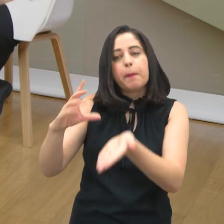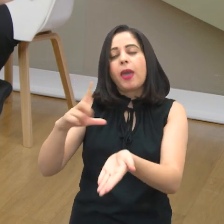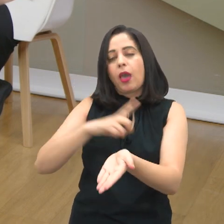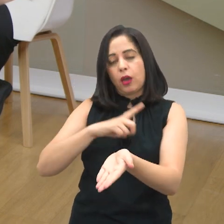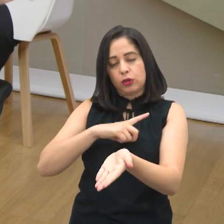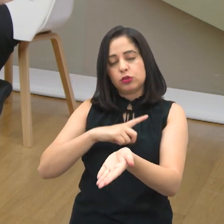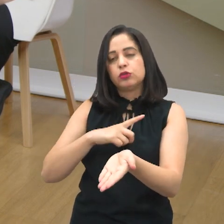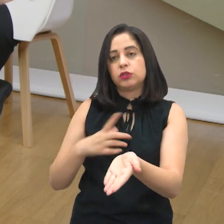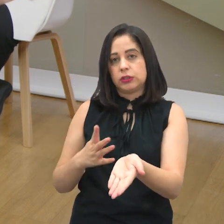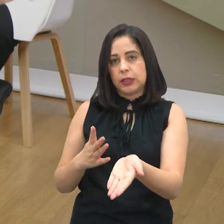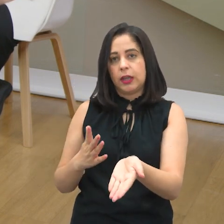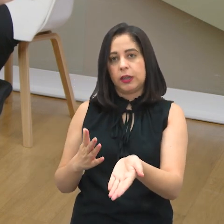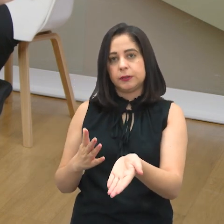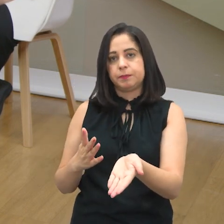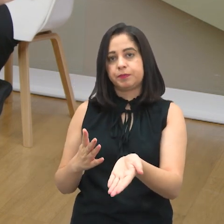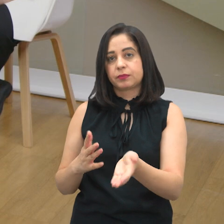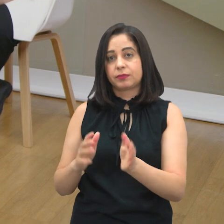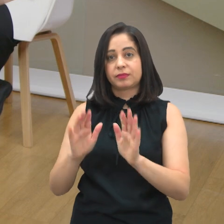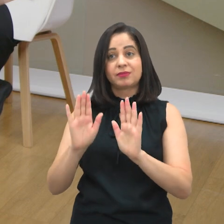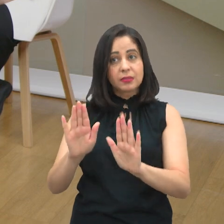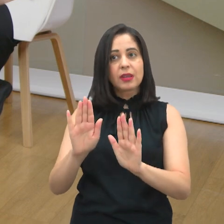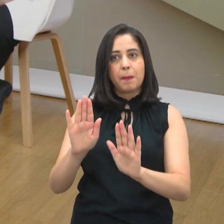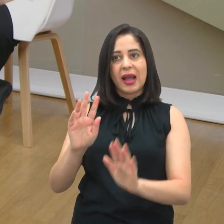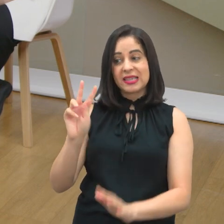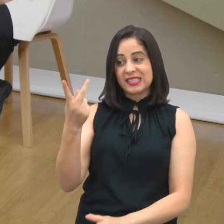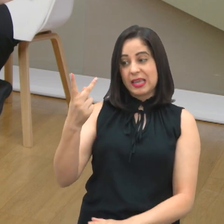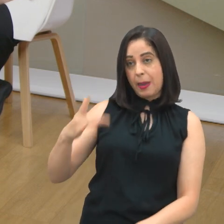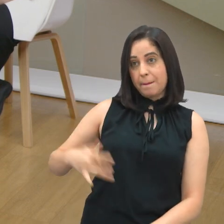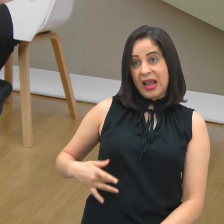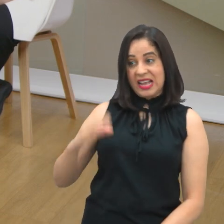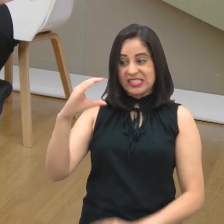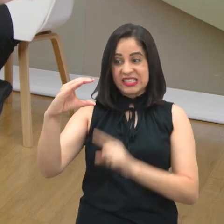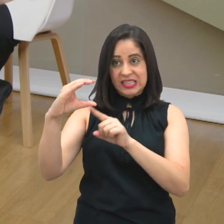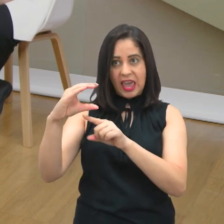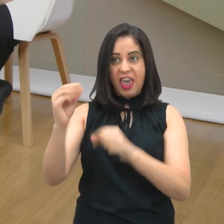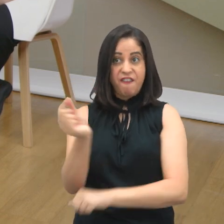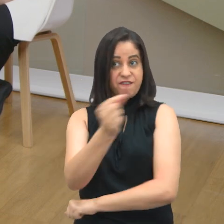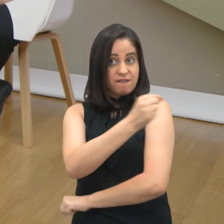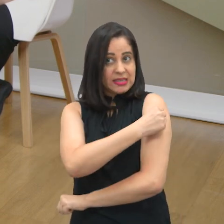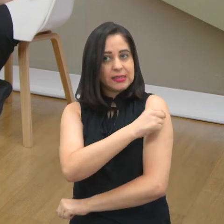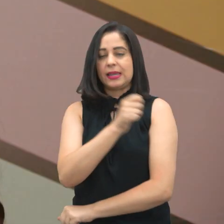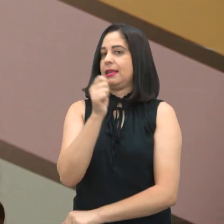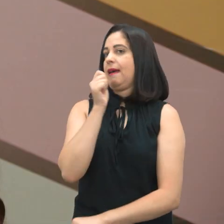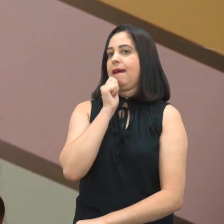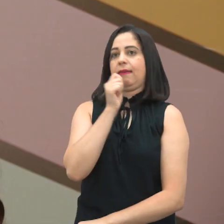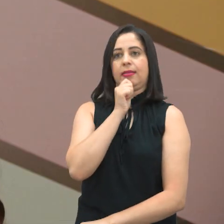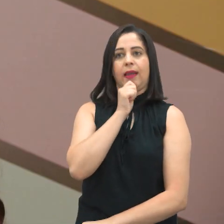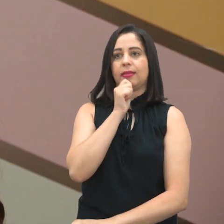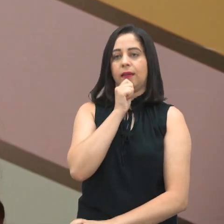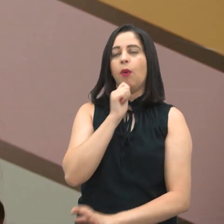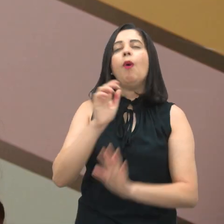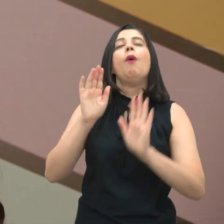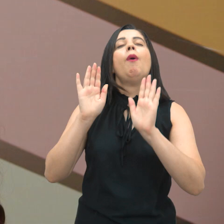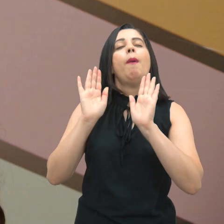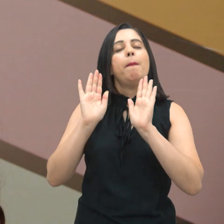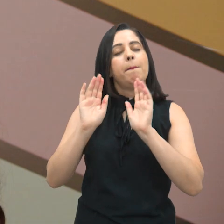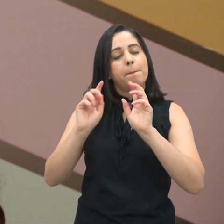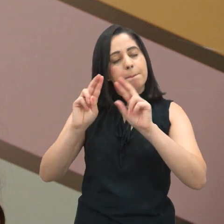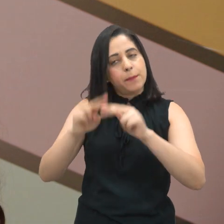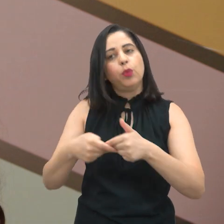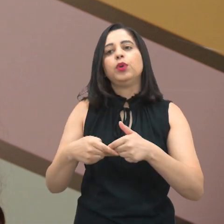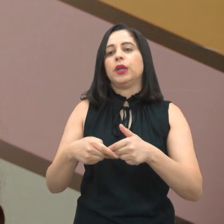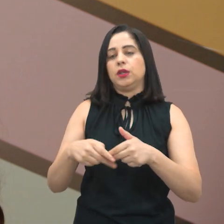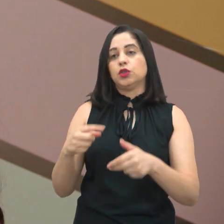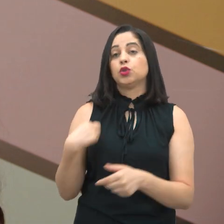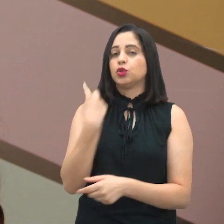como a hepatite B tem tratamento, a hepatite C ainda não tem vacina, então a gente tem outra preocupação importante